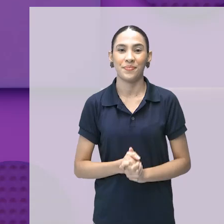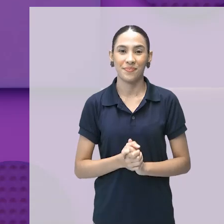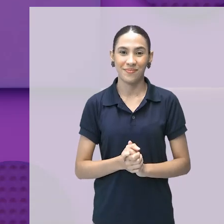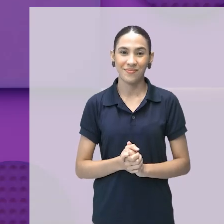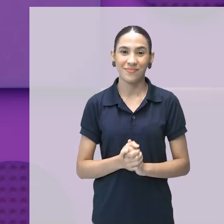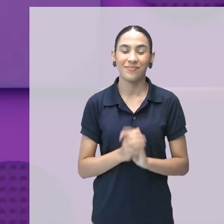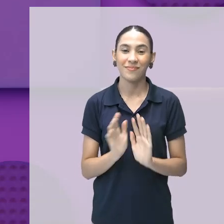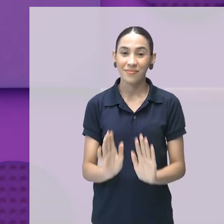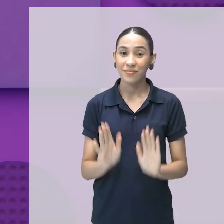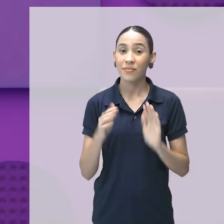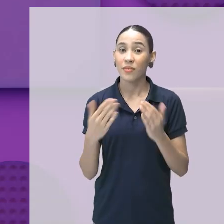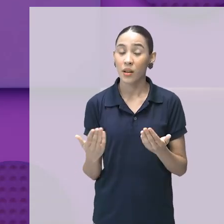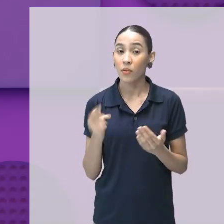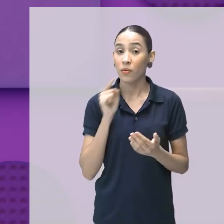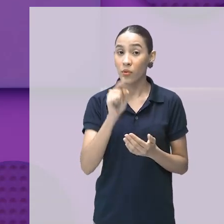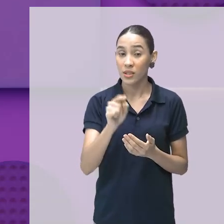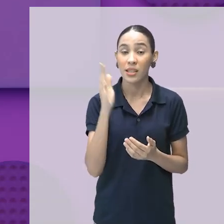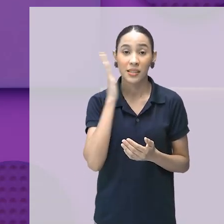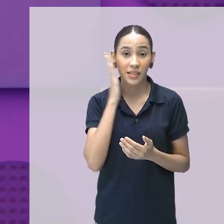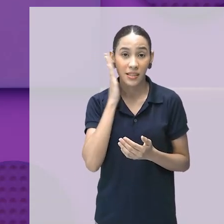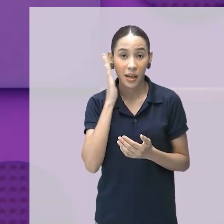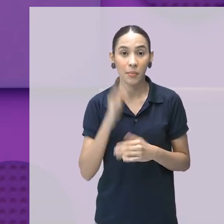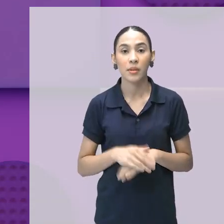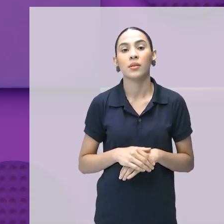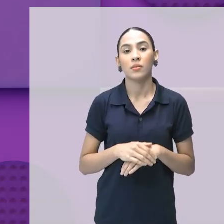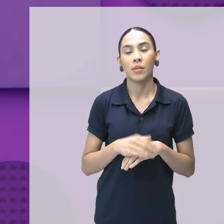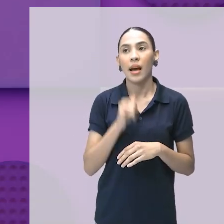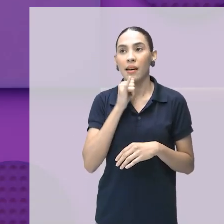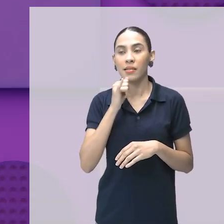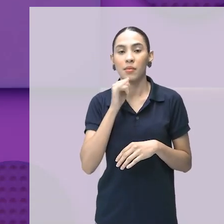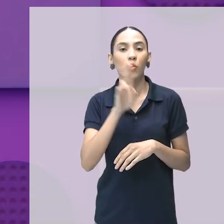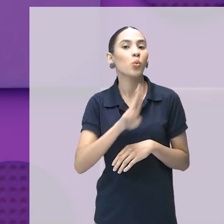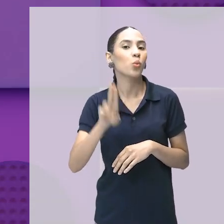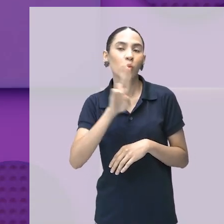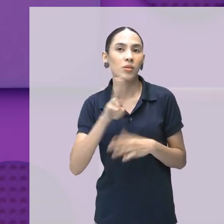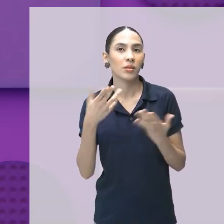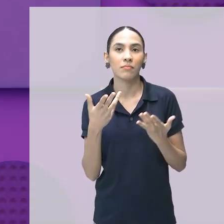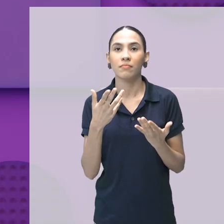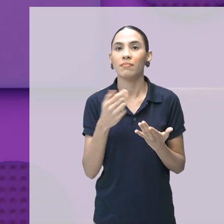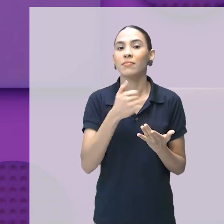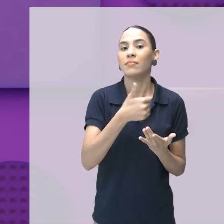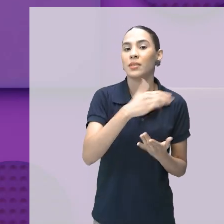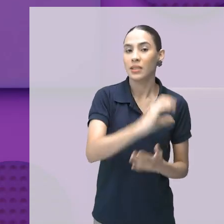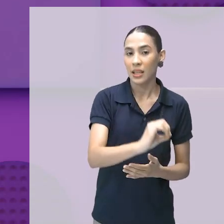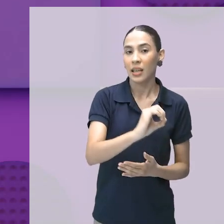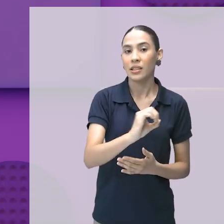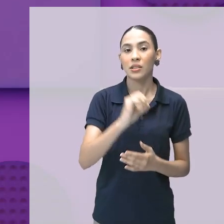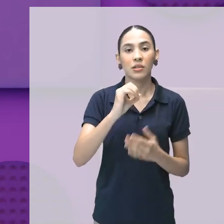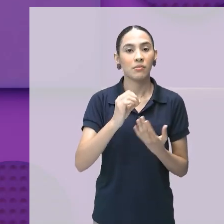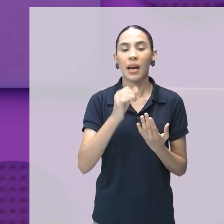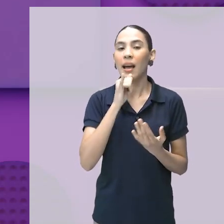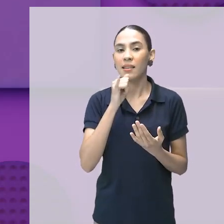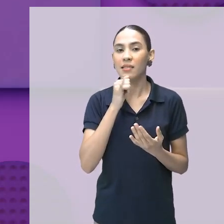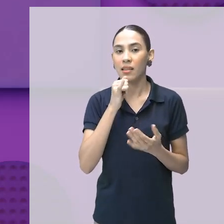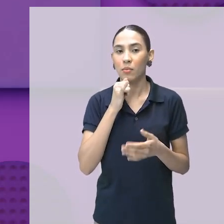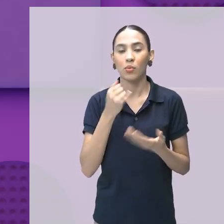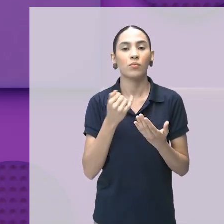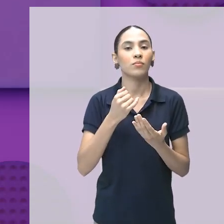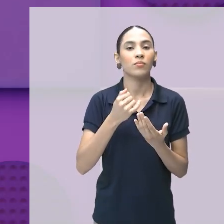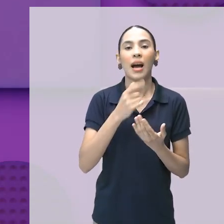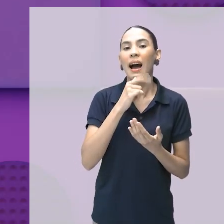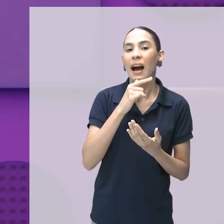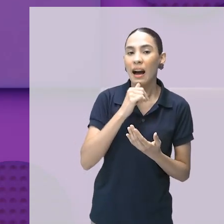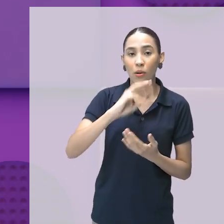beleza? Então, você sabe que consome lá, por exemplo, 10 metros cúbicos de água